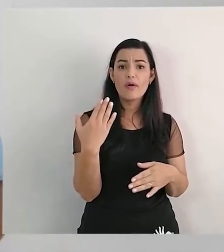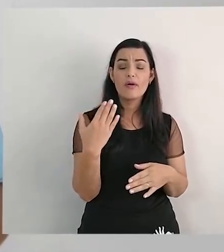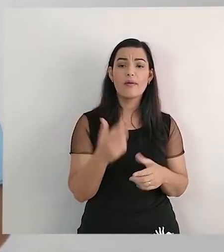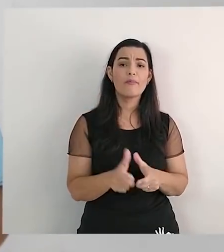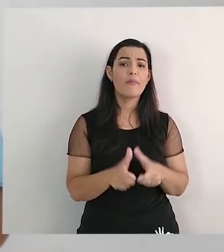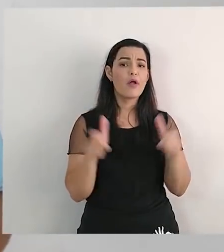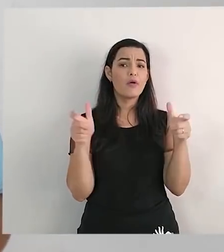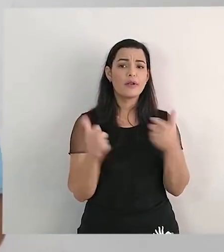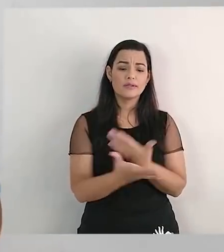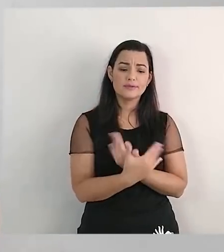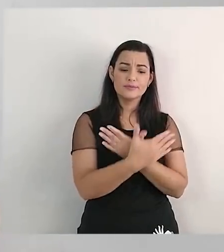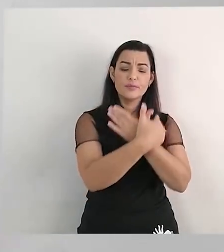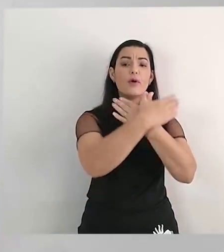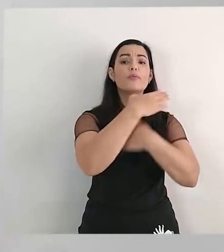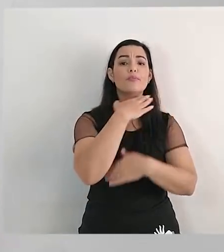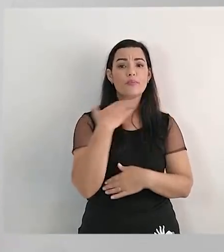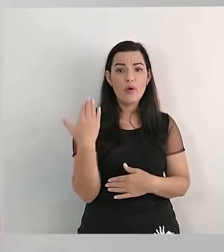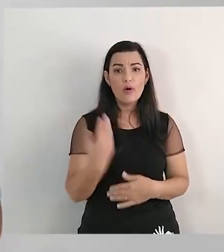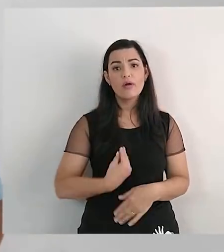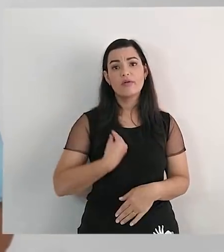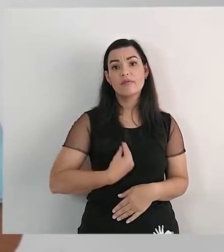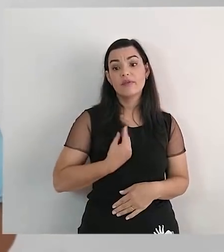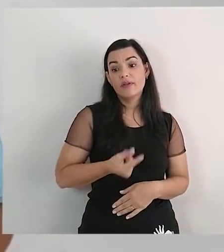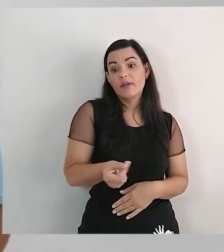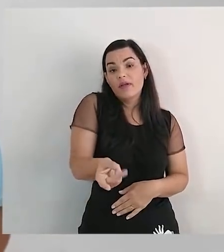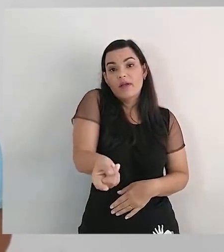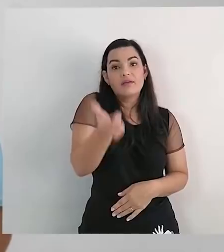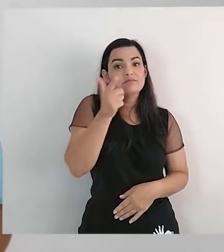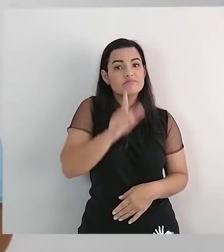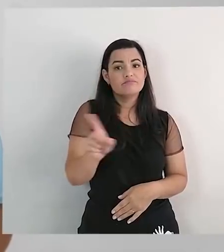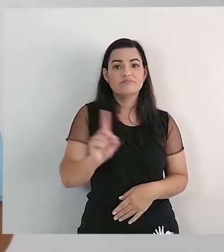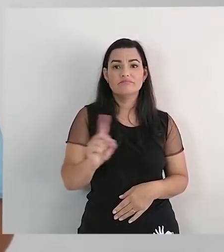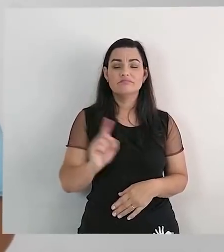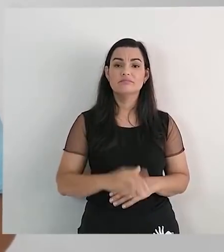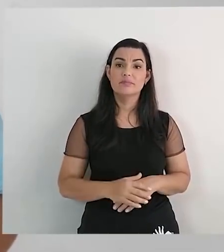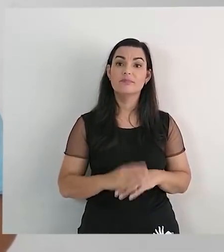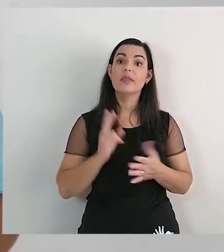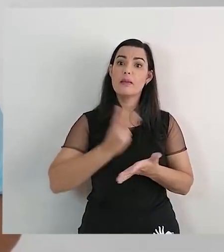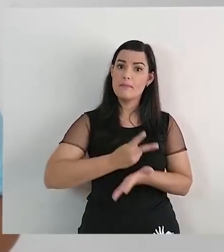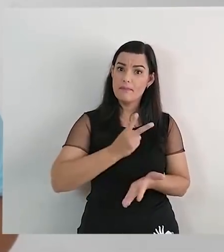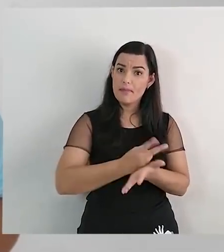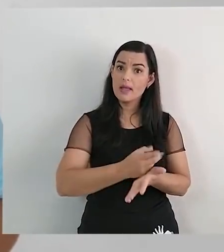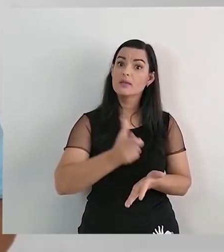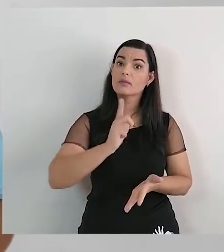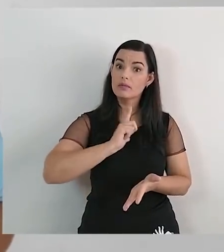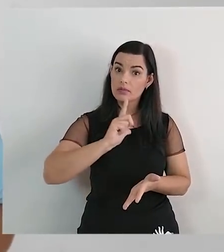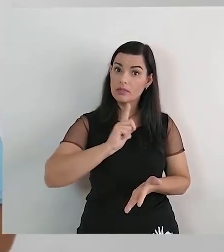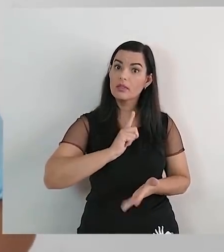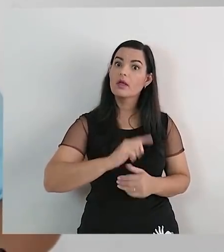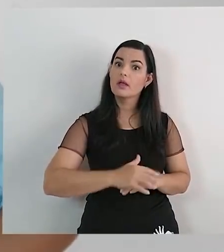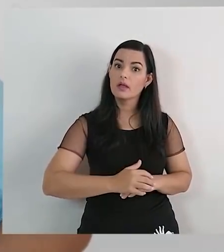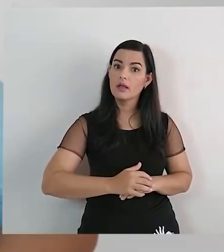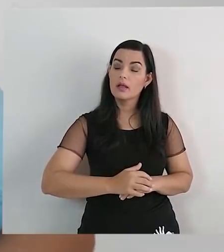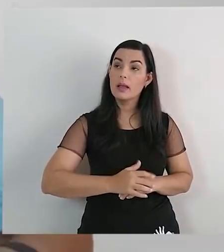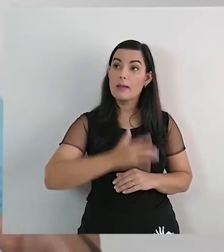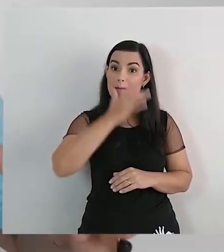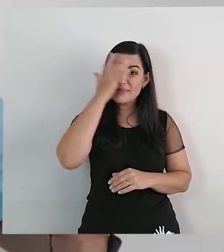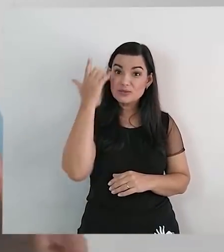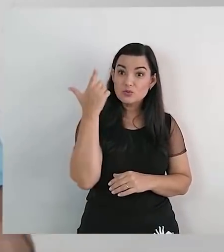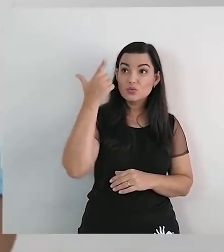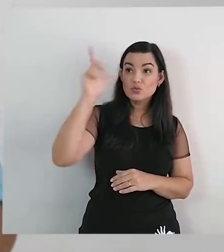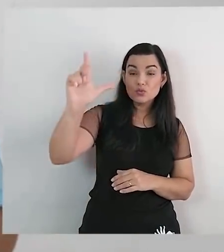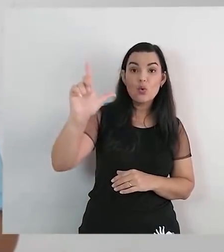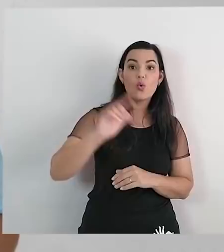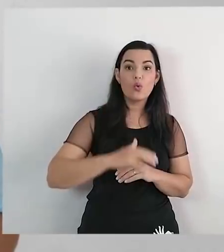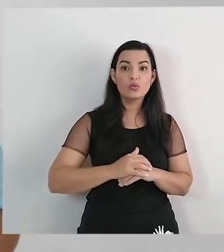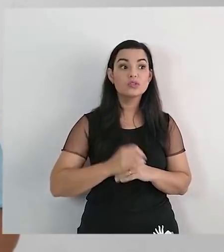e morrem. E mesmo assim, nós temos pessoas que compram esses insetos para